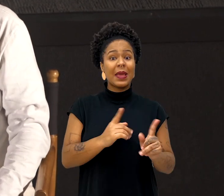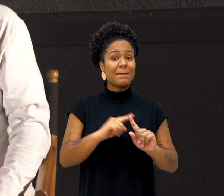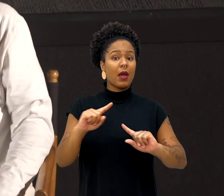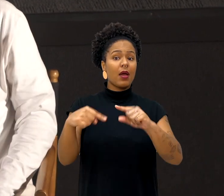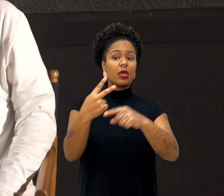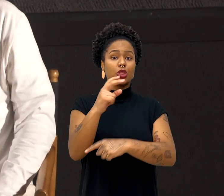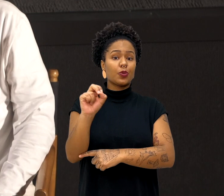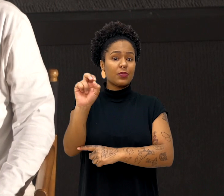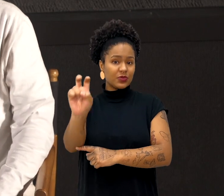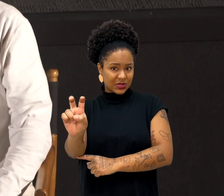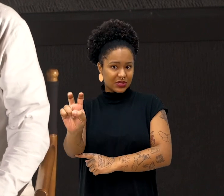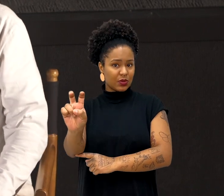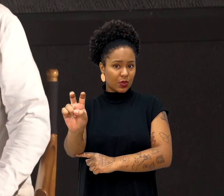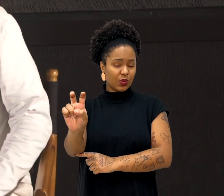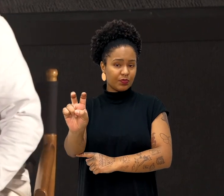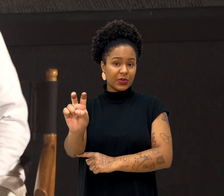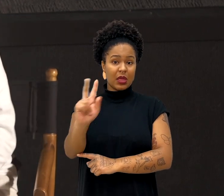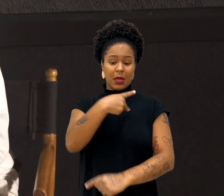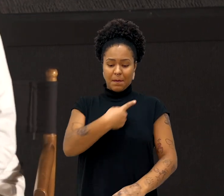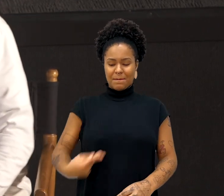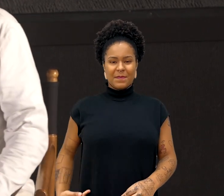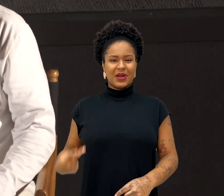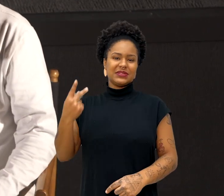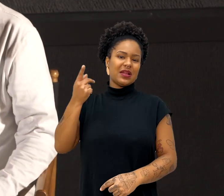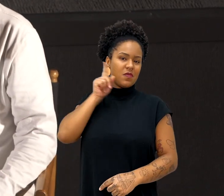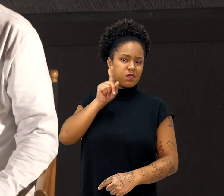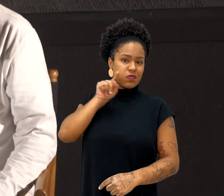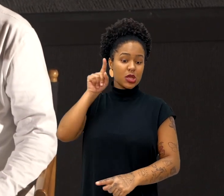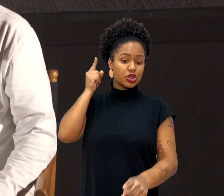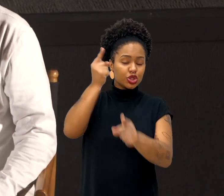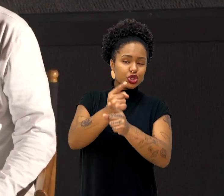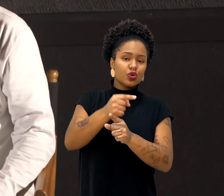o sul dos Estados Unidos. Mas, em 2005,